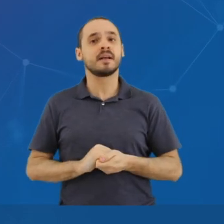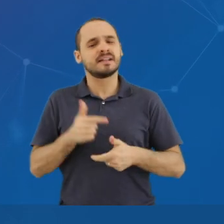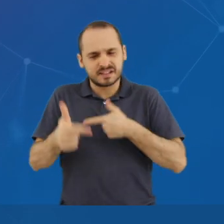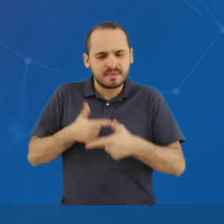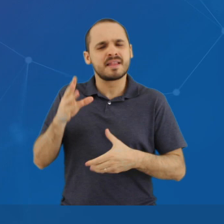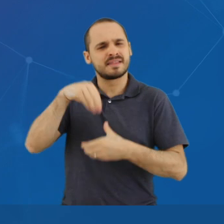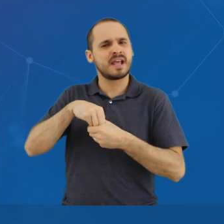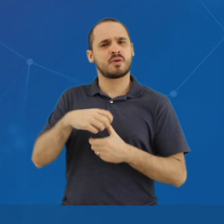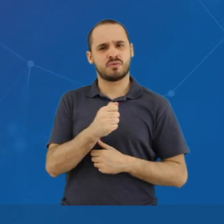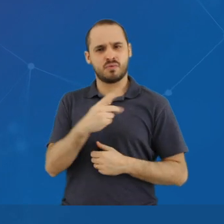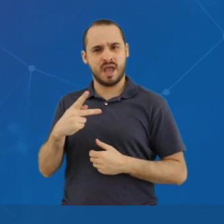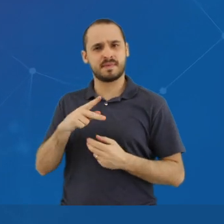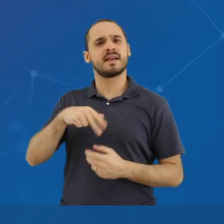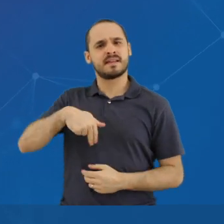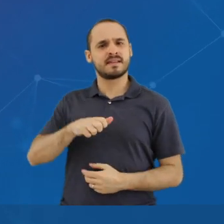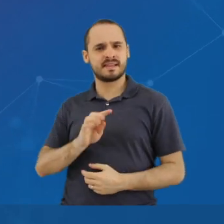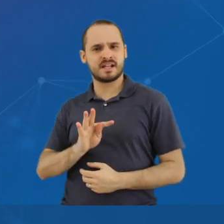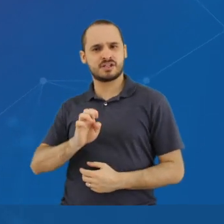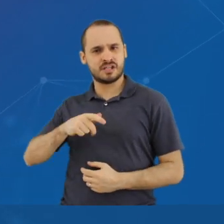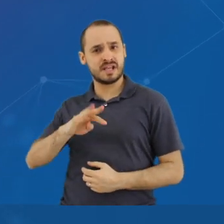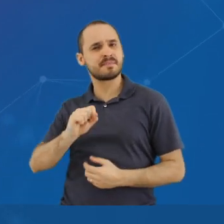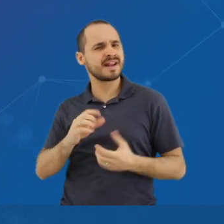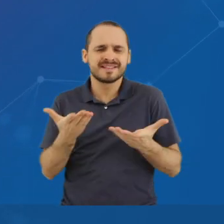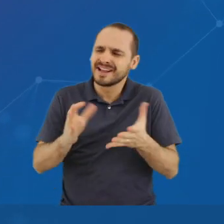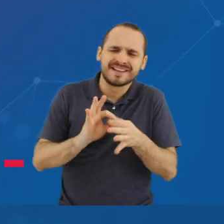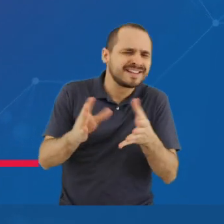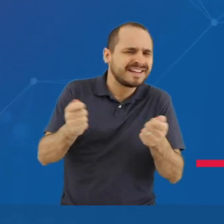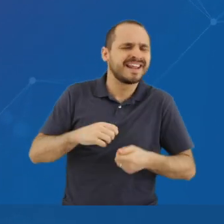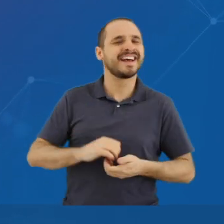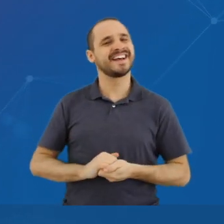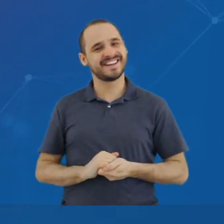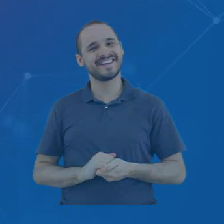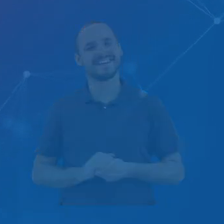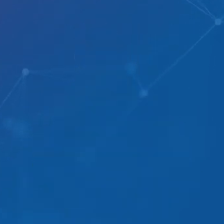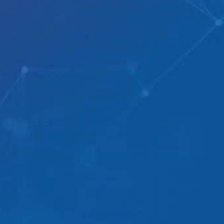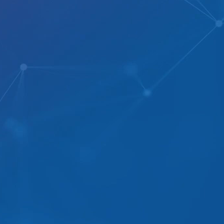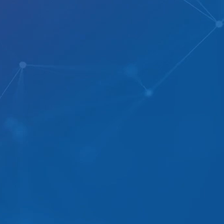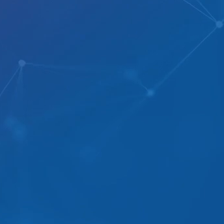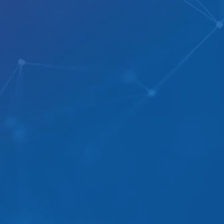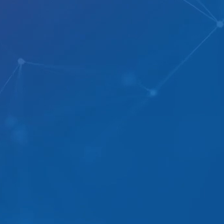serviço também está disponível no app Net Empresa. Antecipe sempre com a gente!